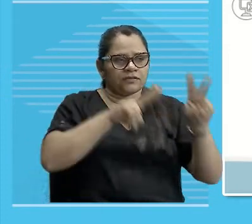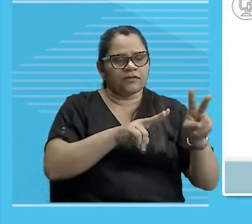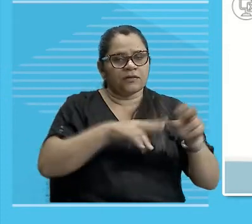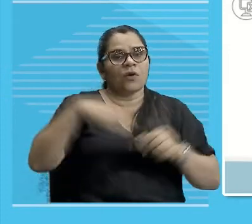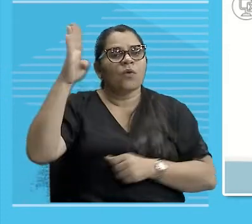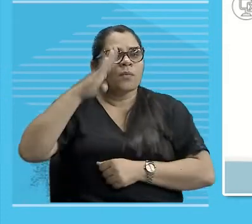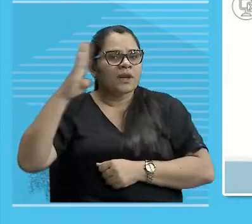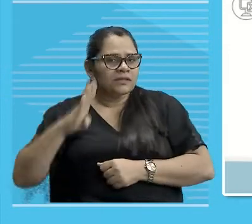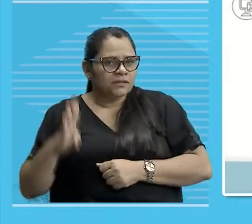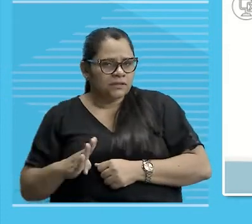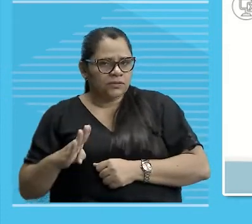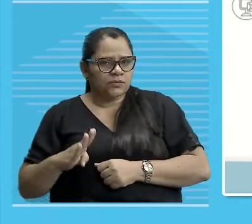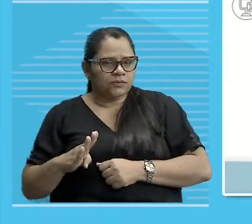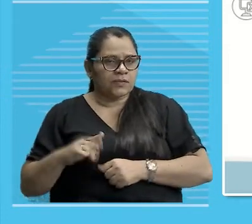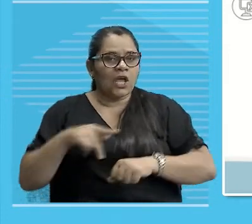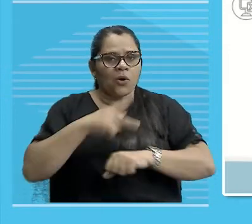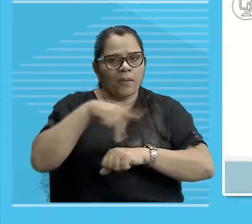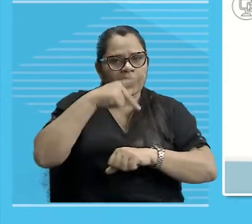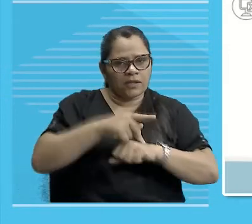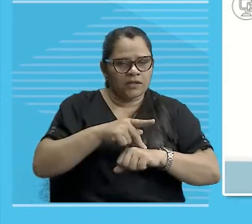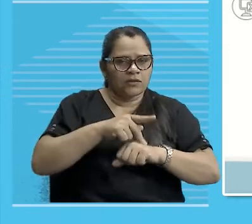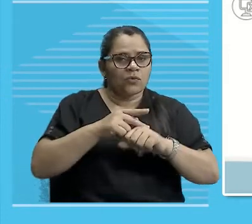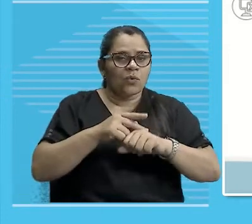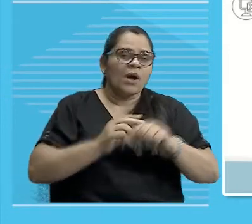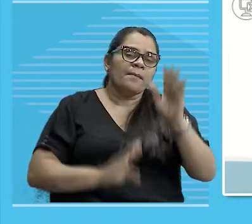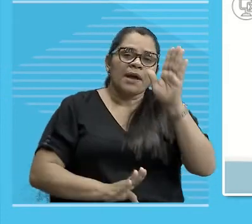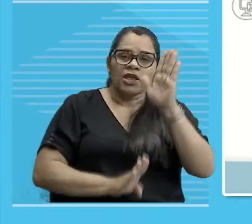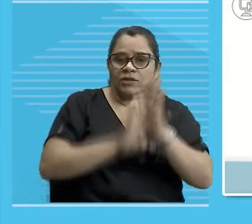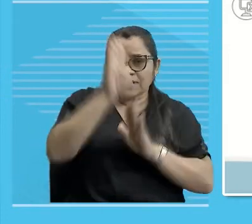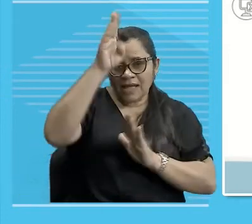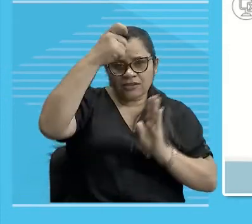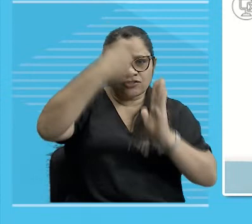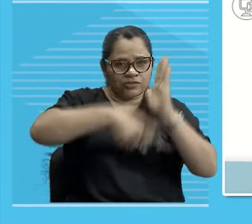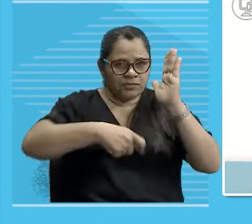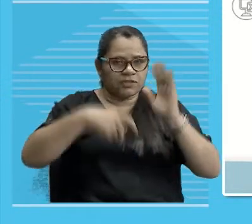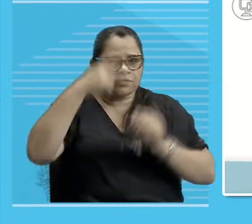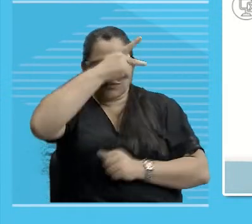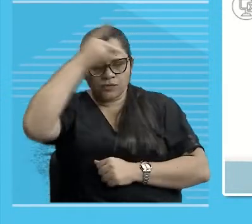de pessoas com transtorno de ansiedade no mundo.